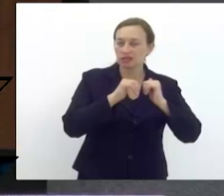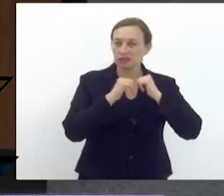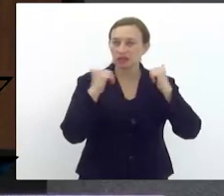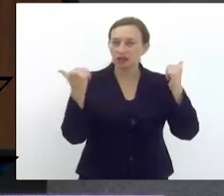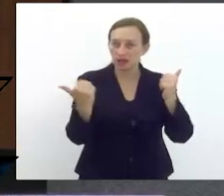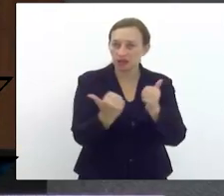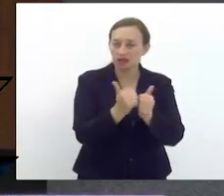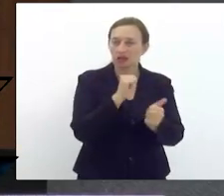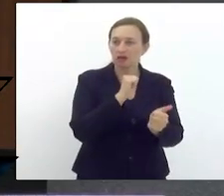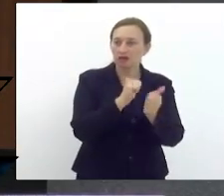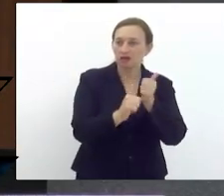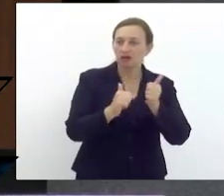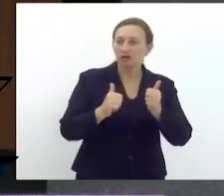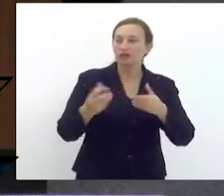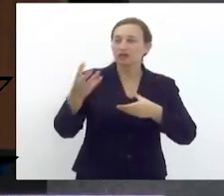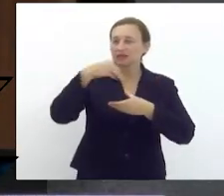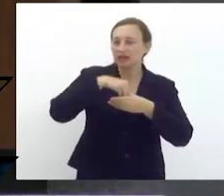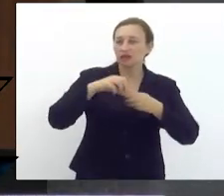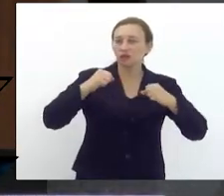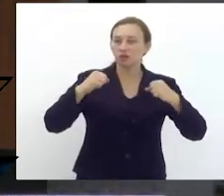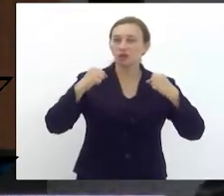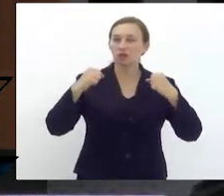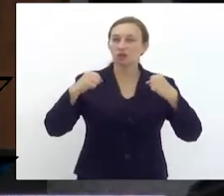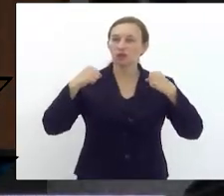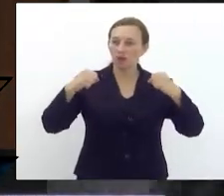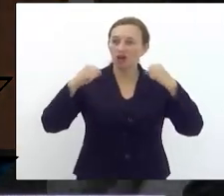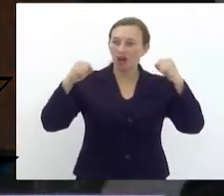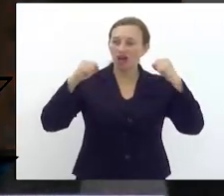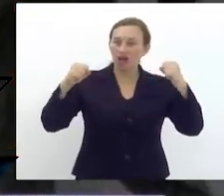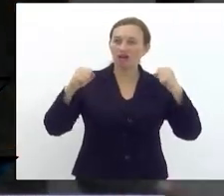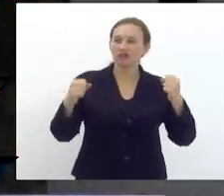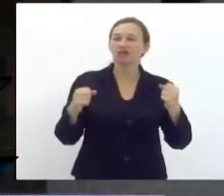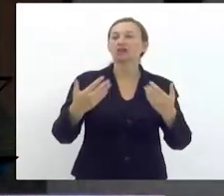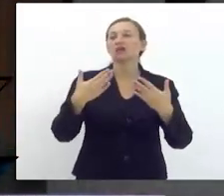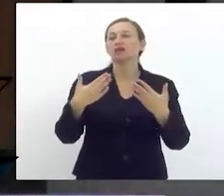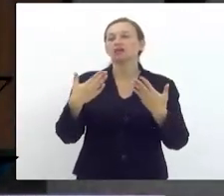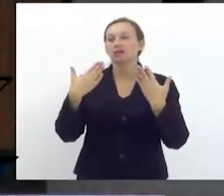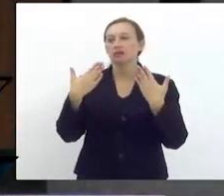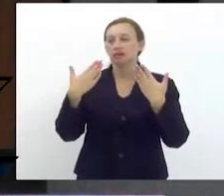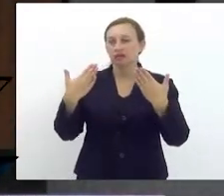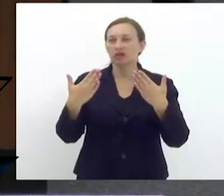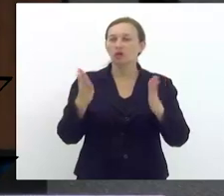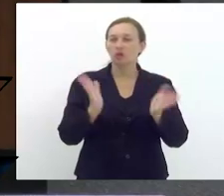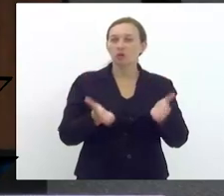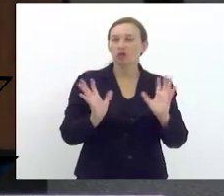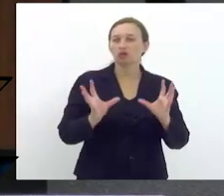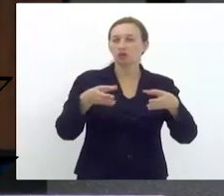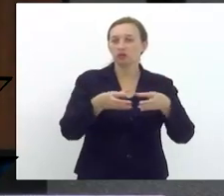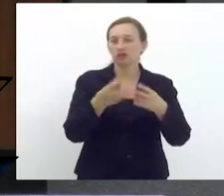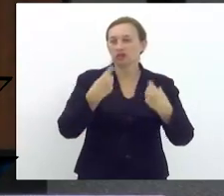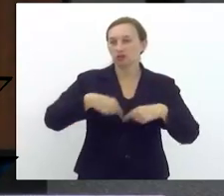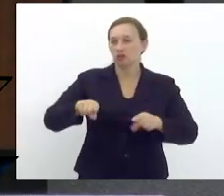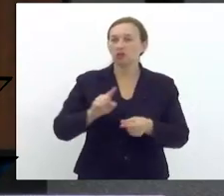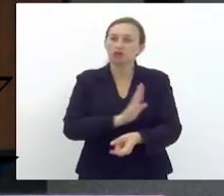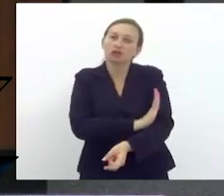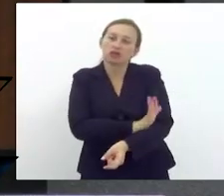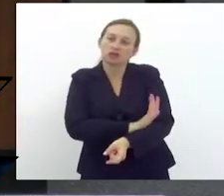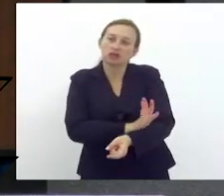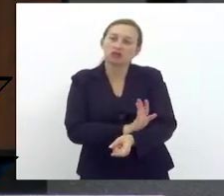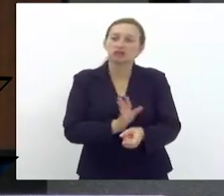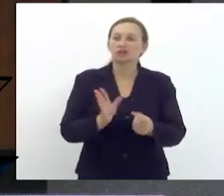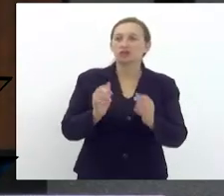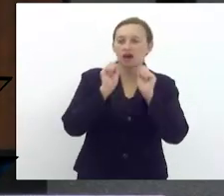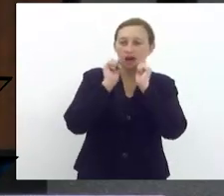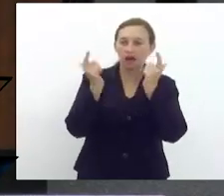então o nosso mandato apresenta esse debate eu que venho a presidir hoje a comissão de combate às discriminações aqui da